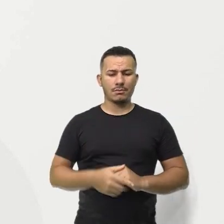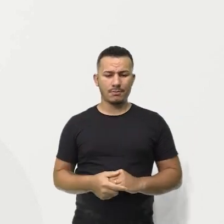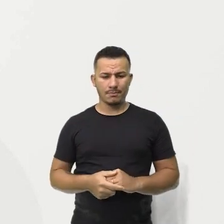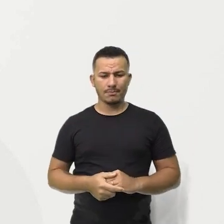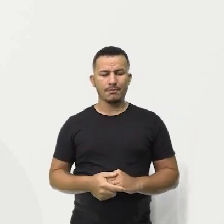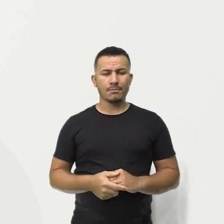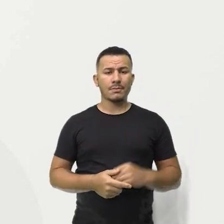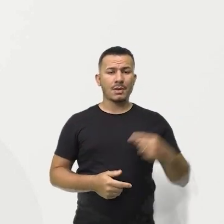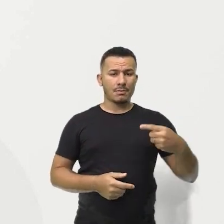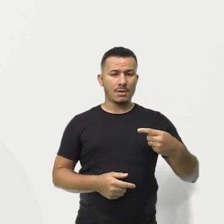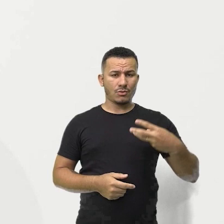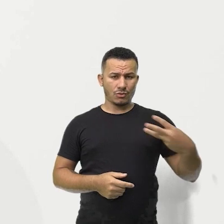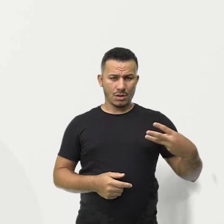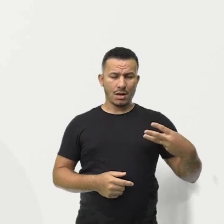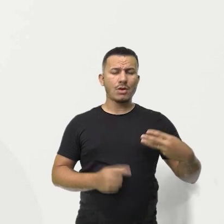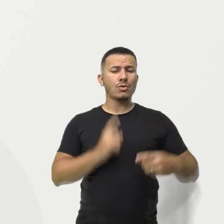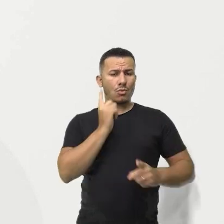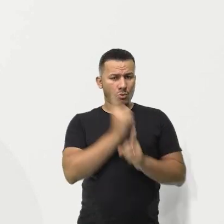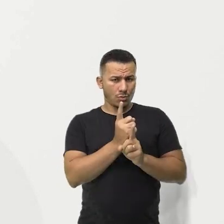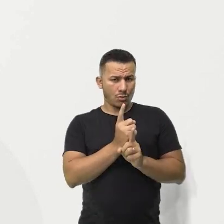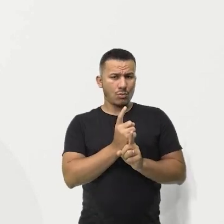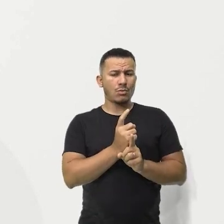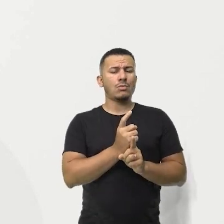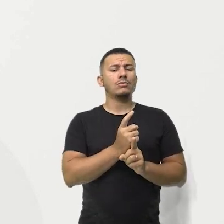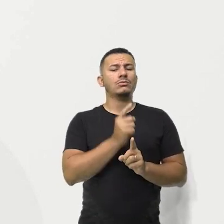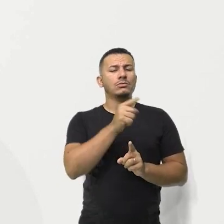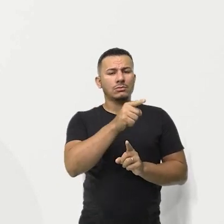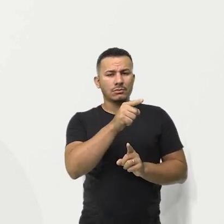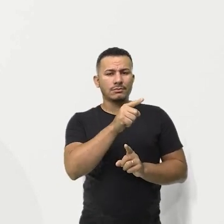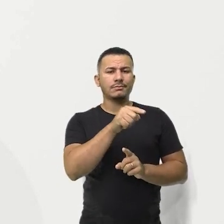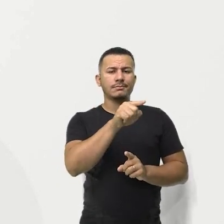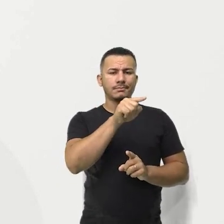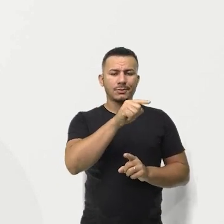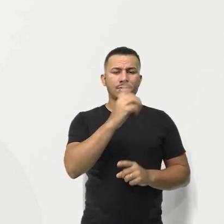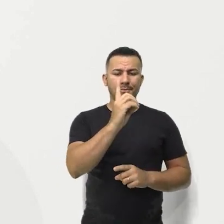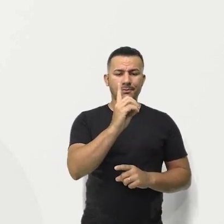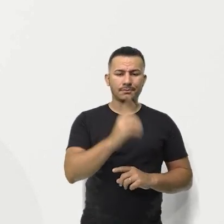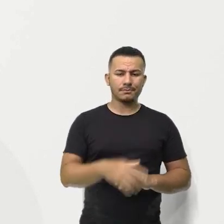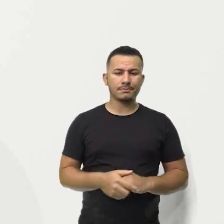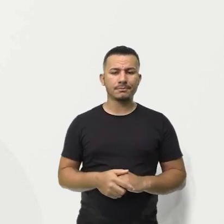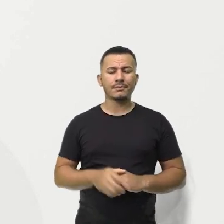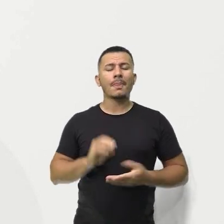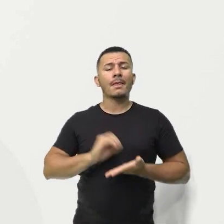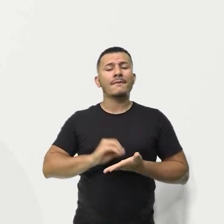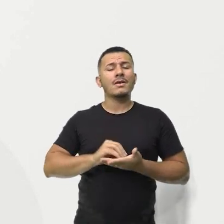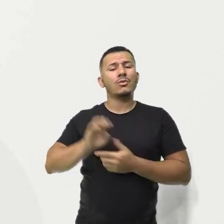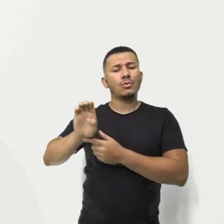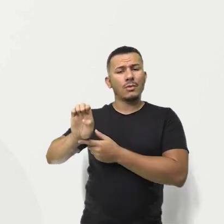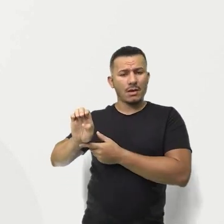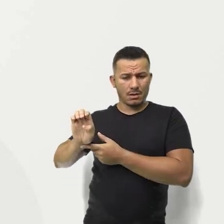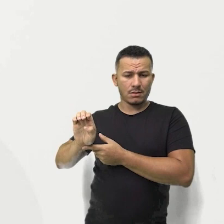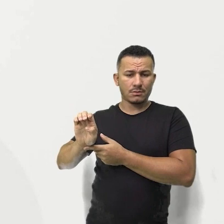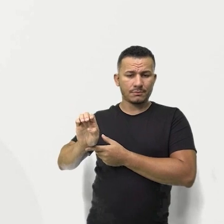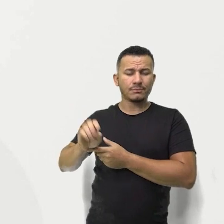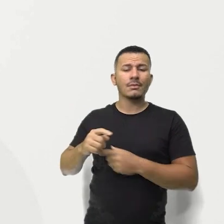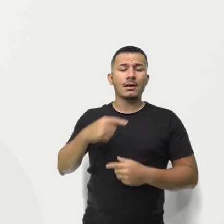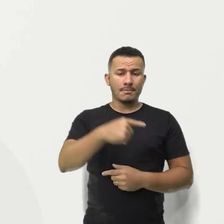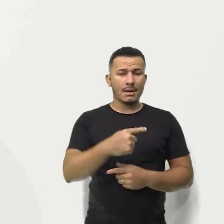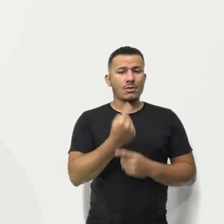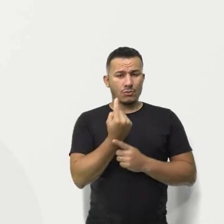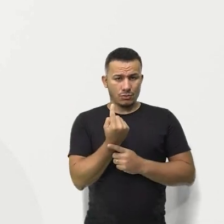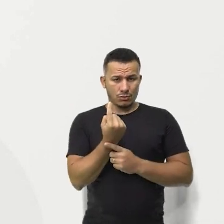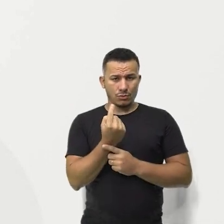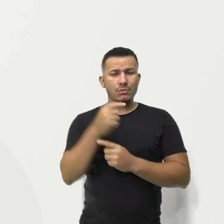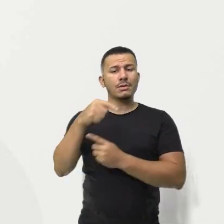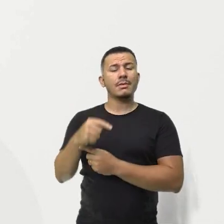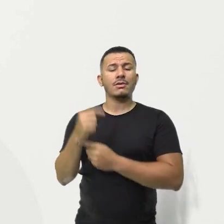vai marcar aqui, ó. No encontro do menos 3 com 4, nós vamos ter o ponto D. Falta ainda a gente localizar o